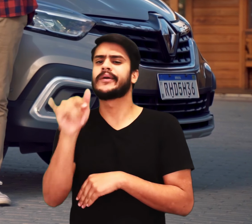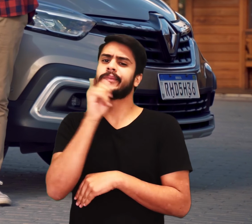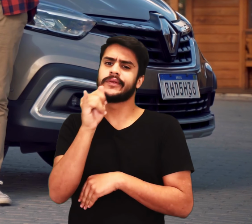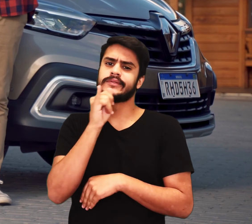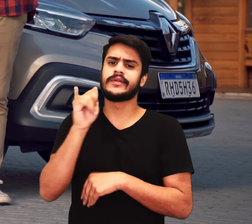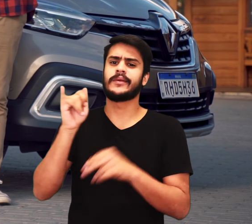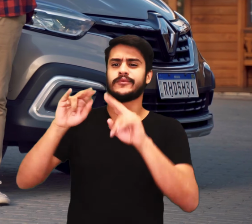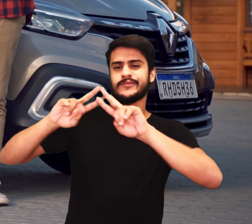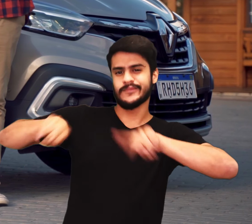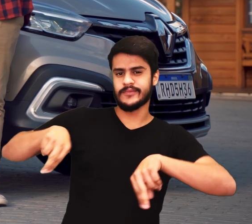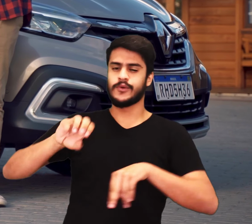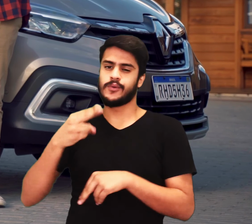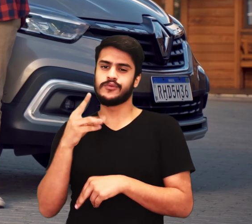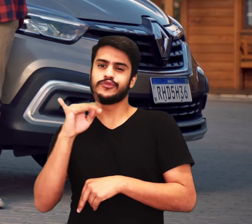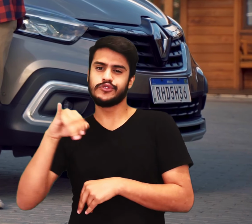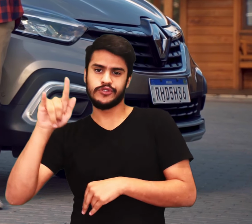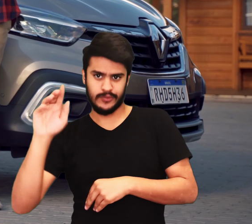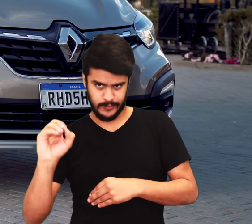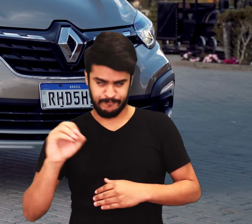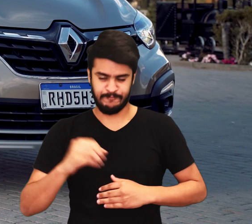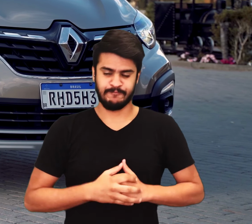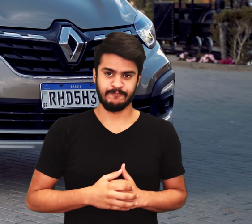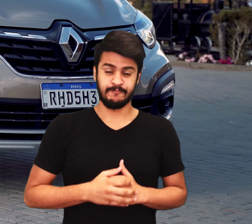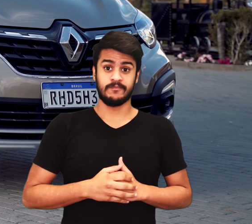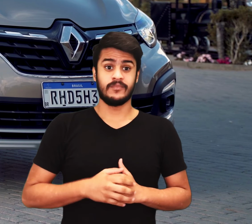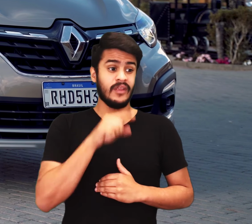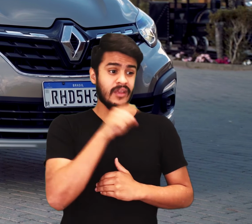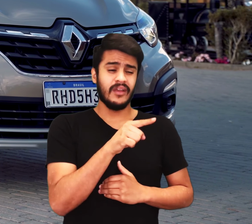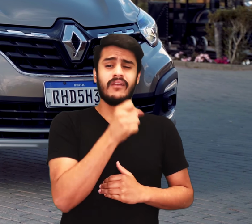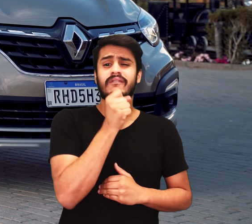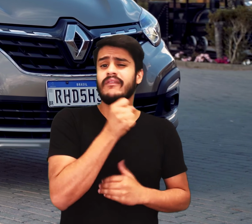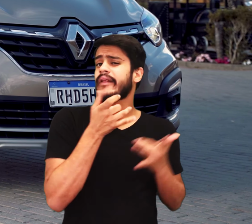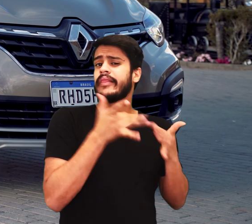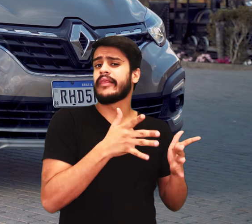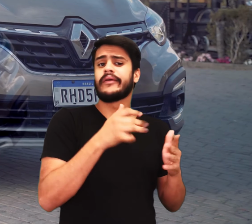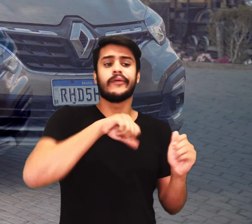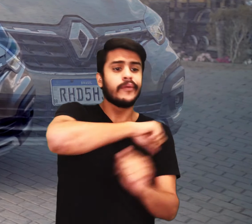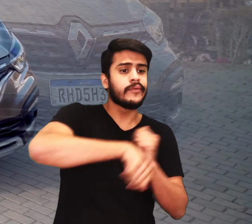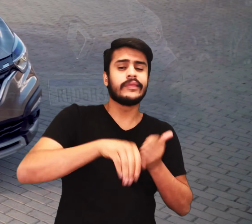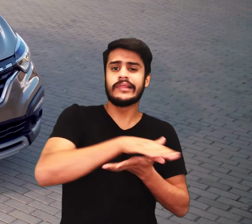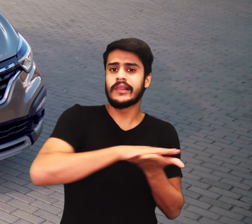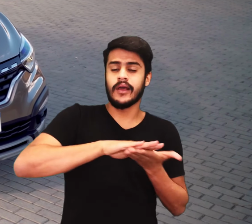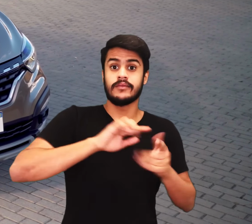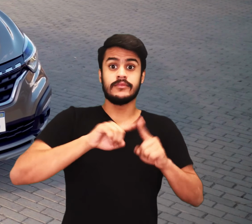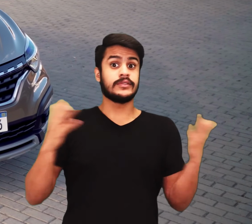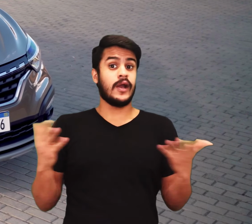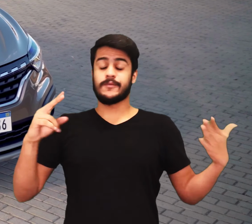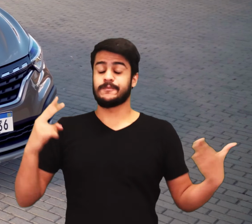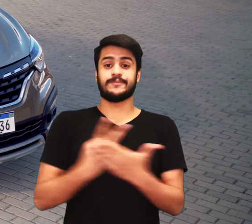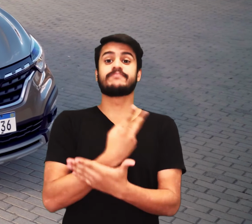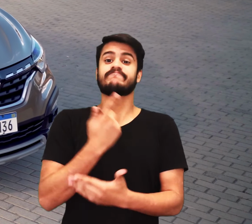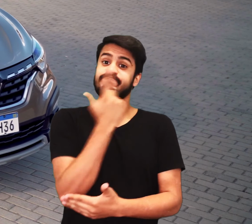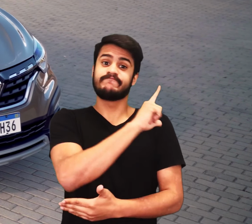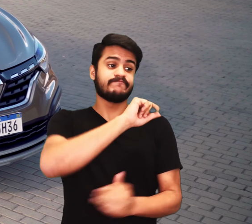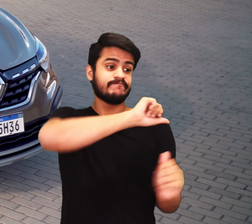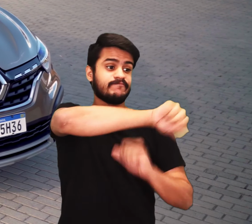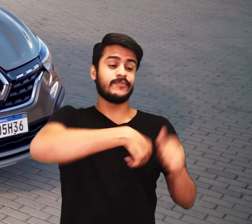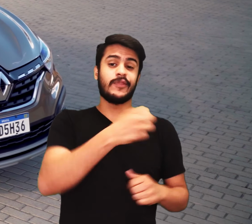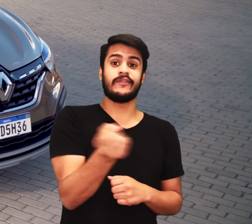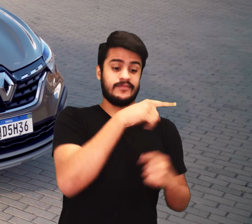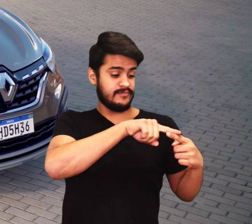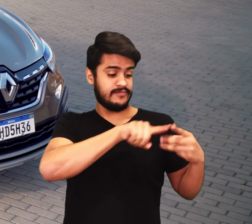como, por exemplo, o C4 Cactus e o Tiggo 5X. A renovação demorou demais para chegar, mas, enfim, ela chegou. E a principal das